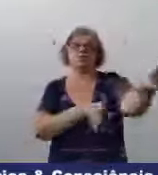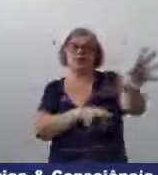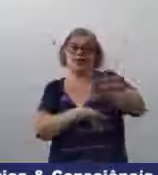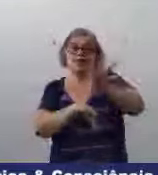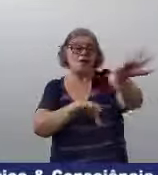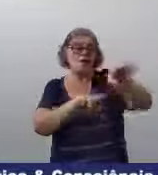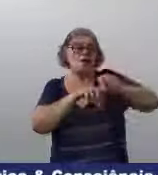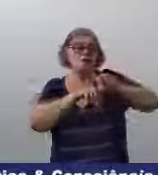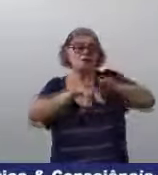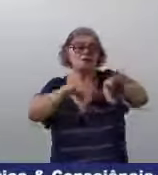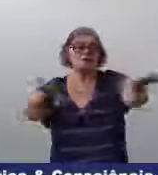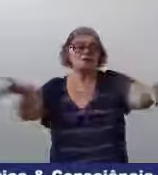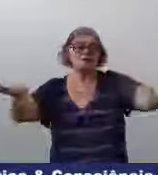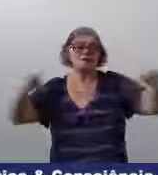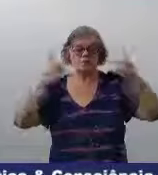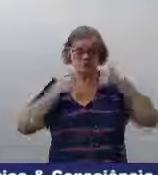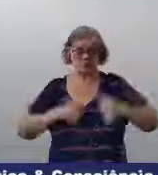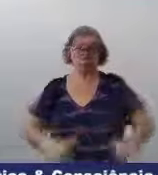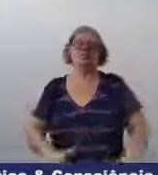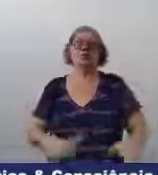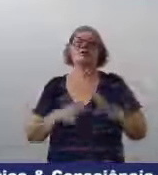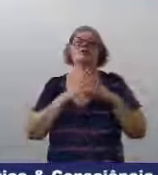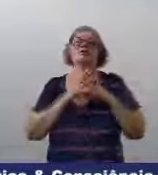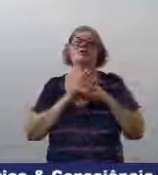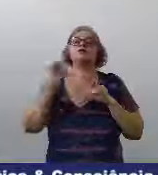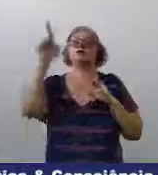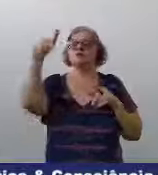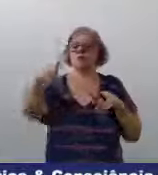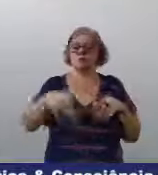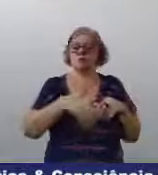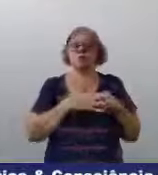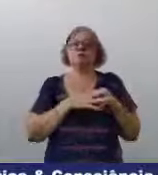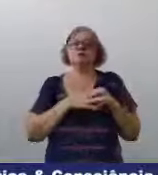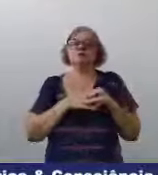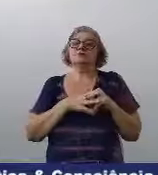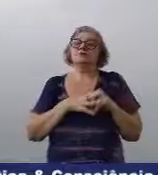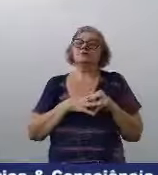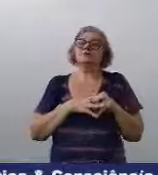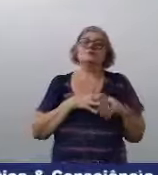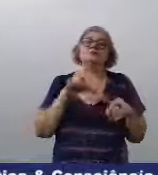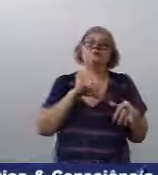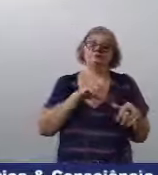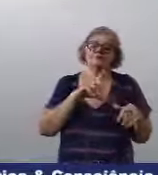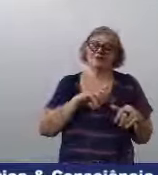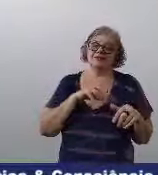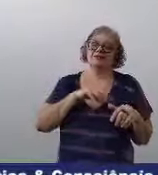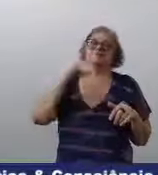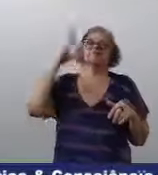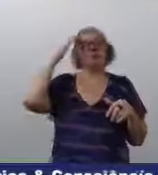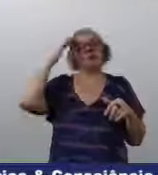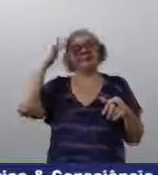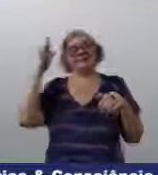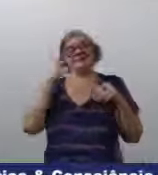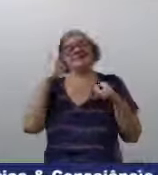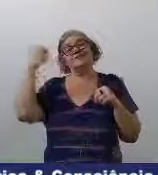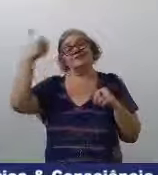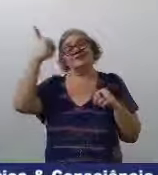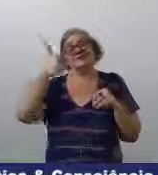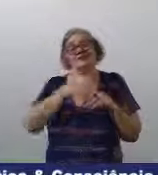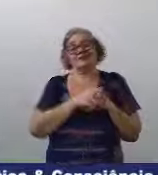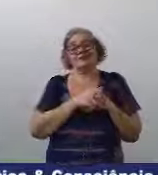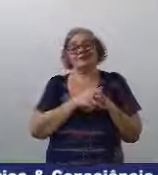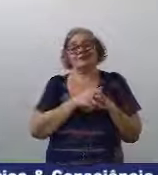quem vibra naquela frequência das ideias corretas. Depois disso, há um detalhe que é muito